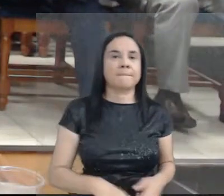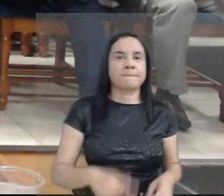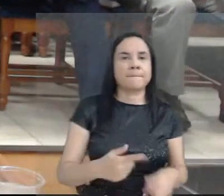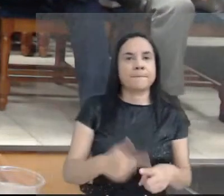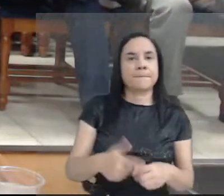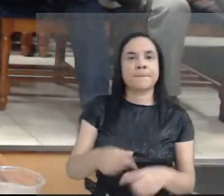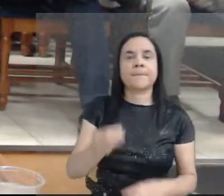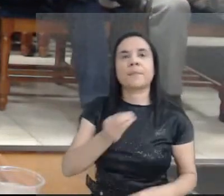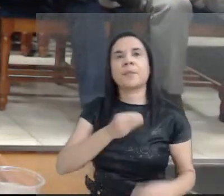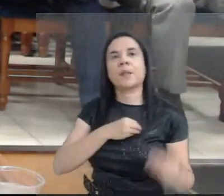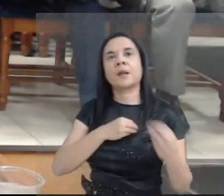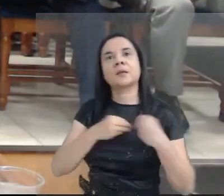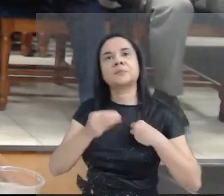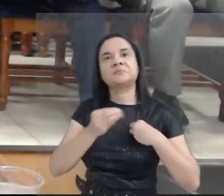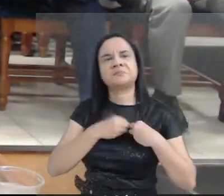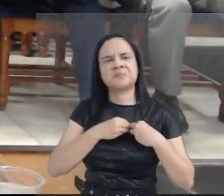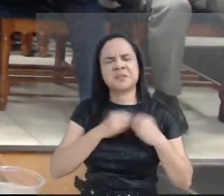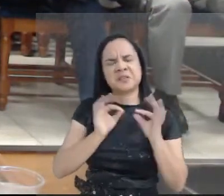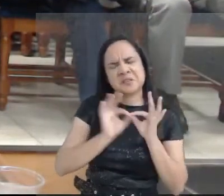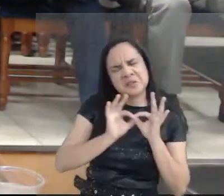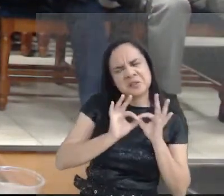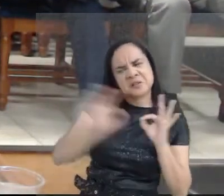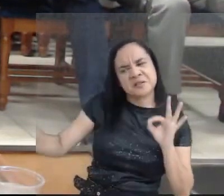pecado fez isso.